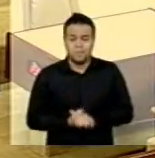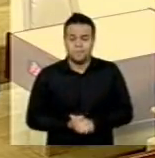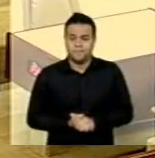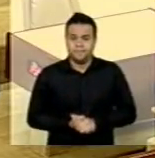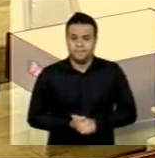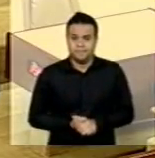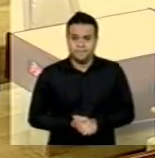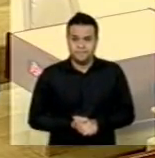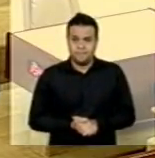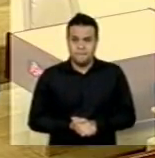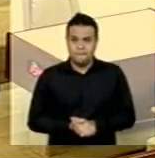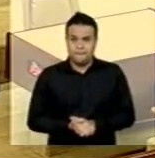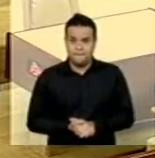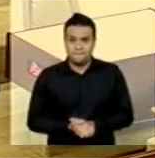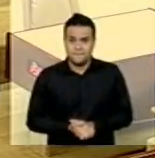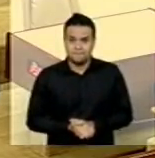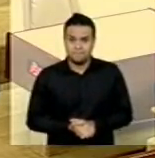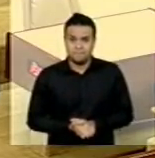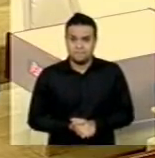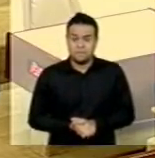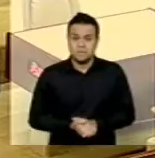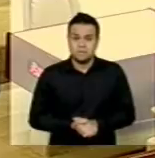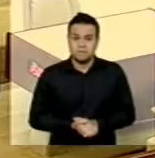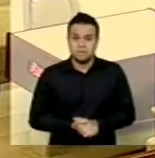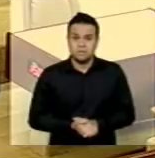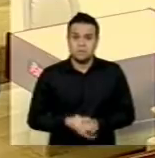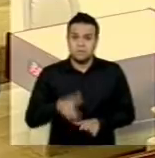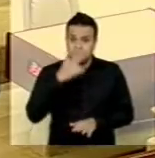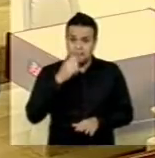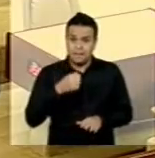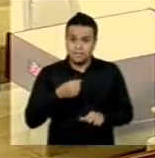tem por suporte uma norma que,